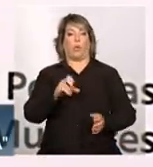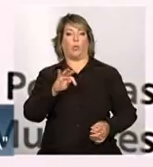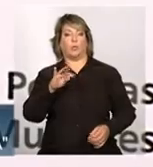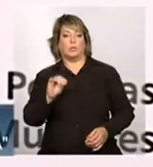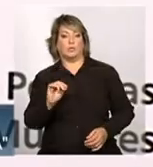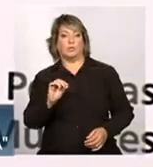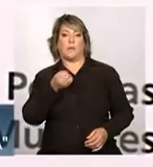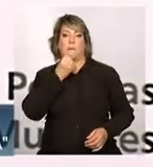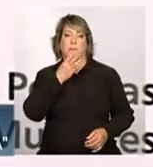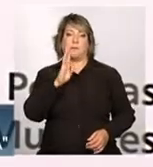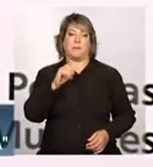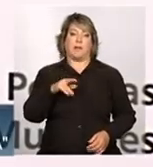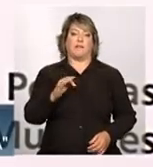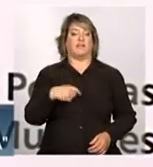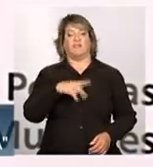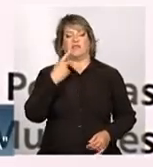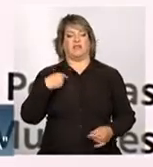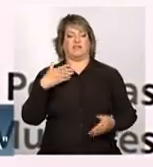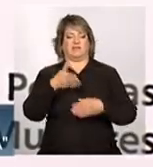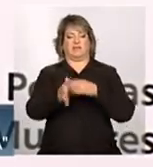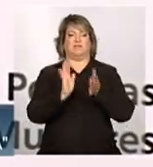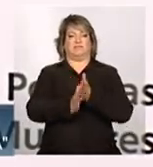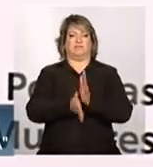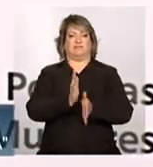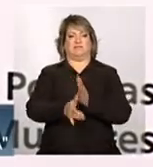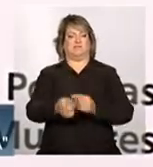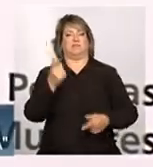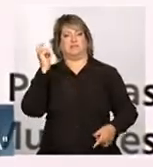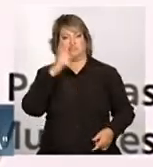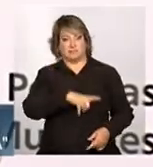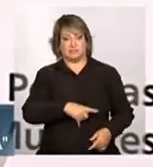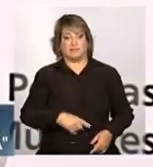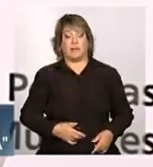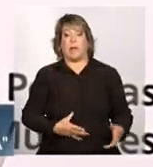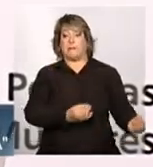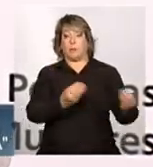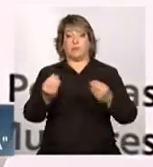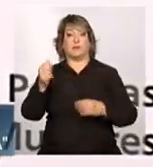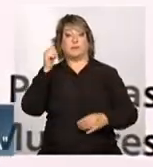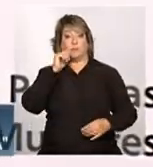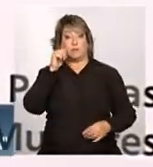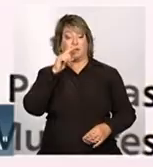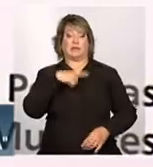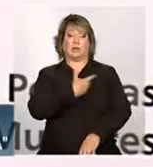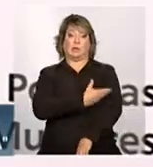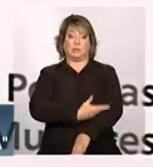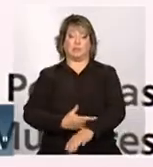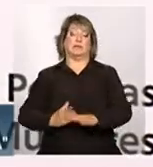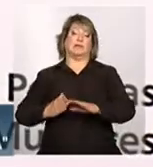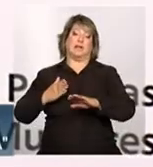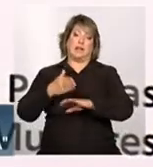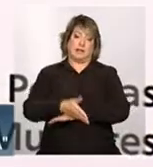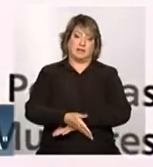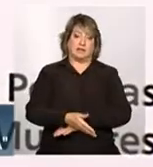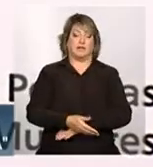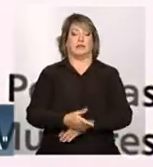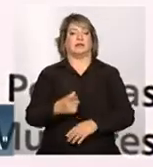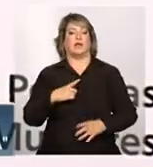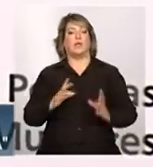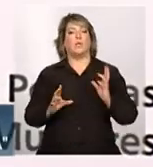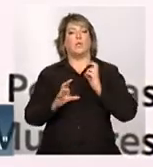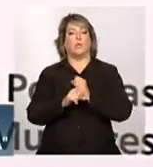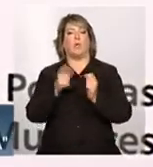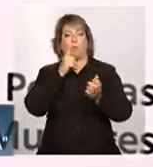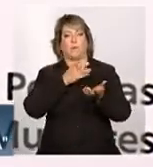benefícios, uma boa parte diz: não vou me meter num negócio desse que é roubada. Muitas que têm uma tradição entram, né, como já tem um acúmulo,